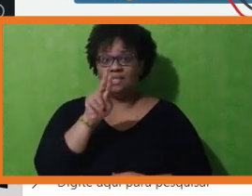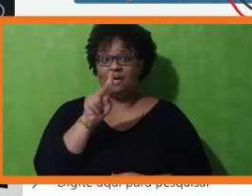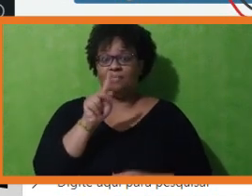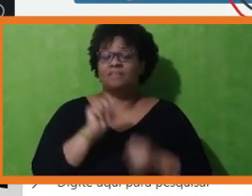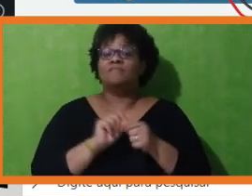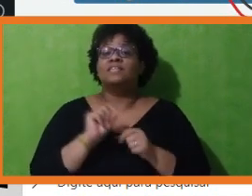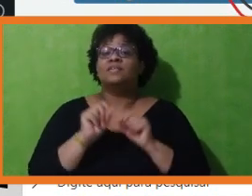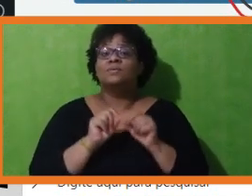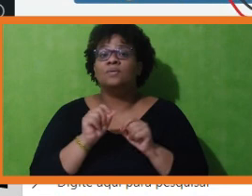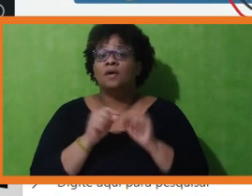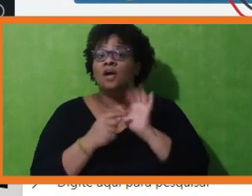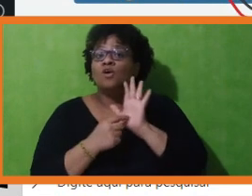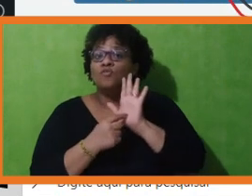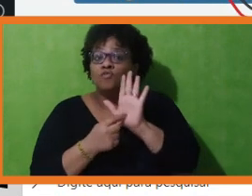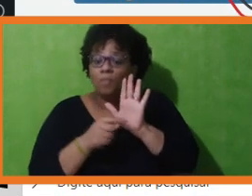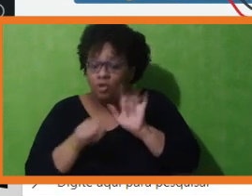fazer é